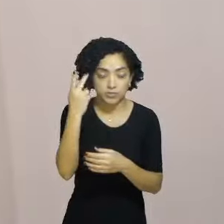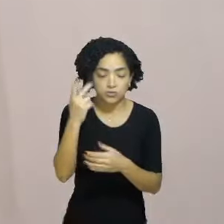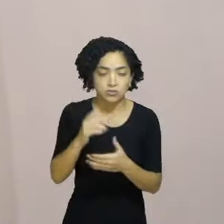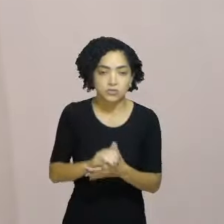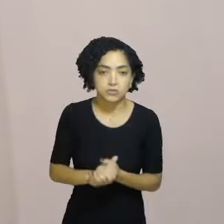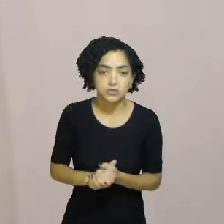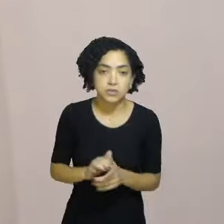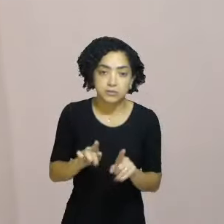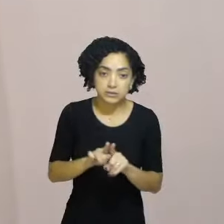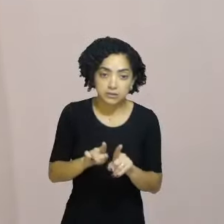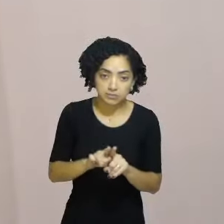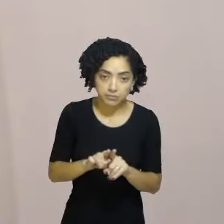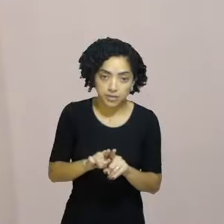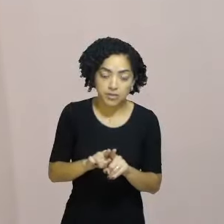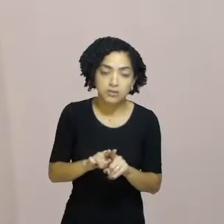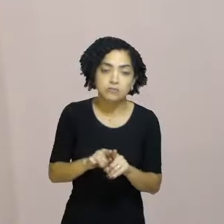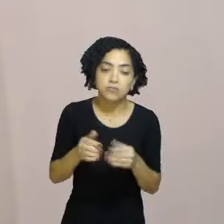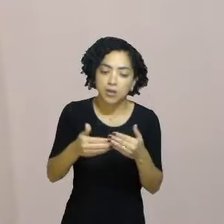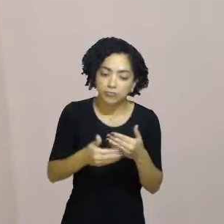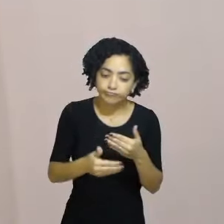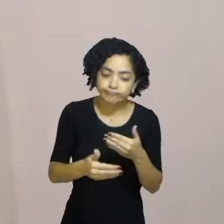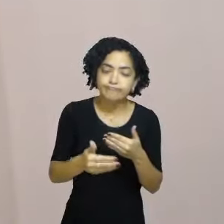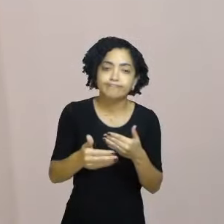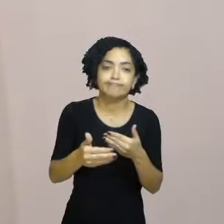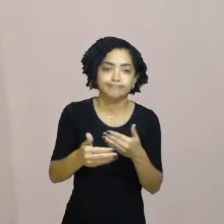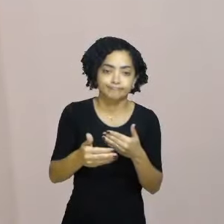contrapartida, seguimos longe de